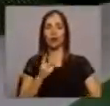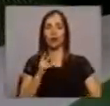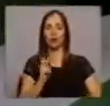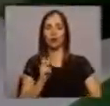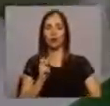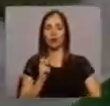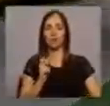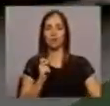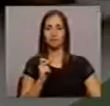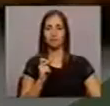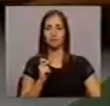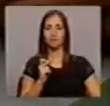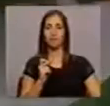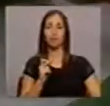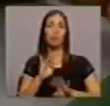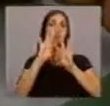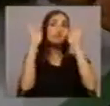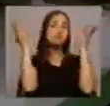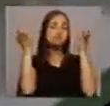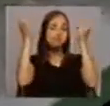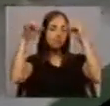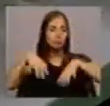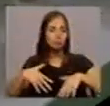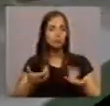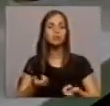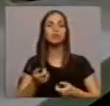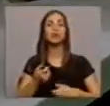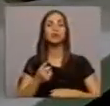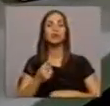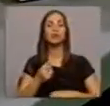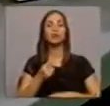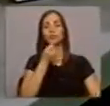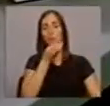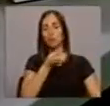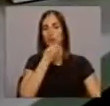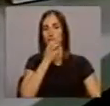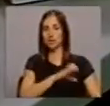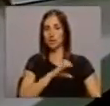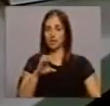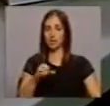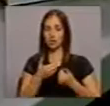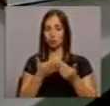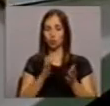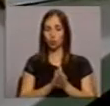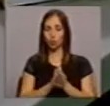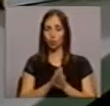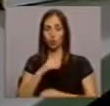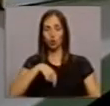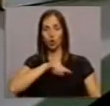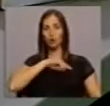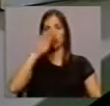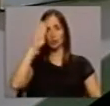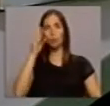universo vindo do nada, Muito publicado pela Gradiva, e é a explicação científica, ou pelo menos aquilo que nós sabemos sobre como